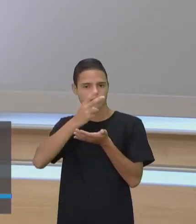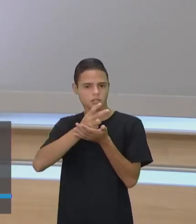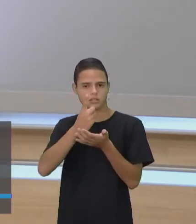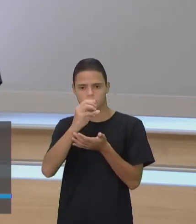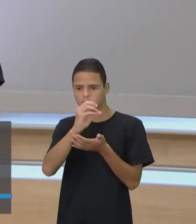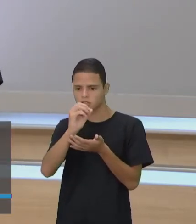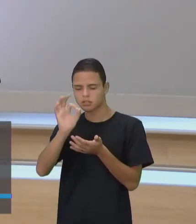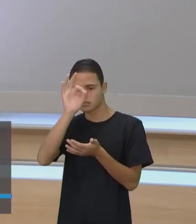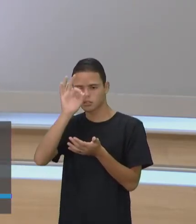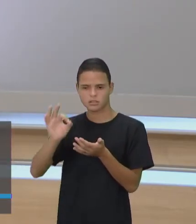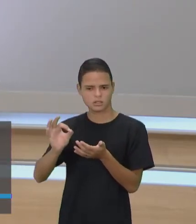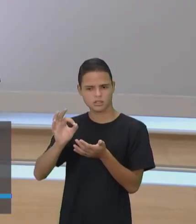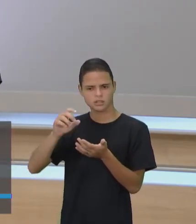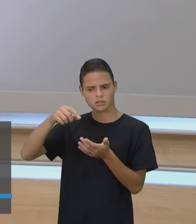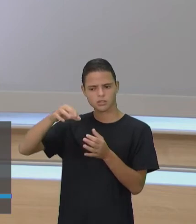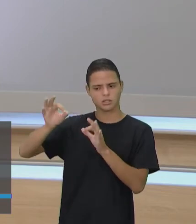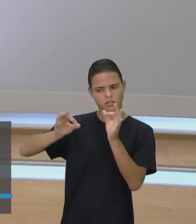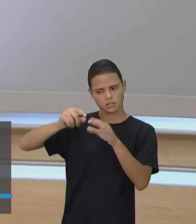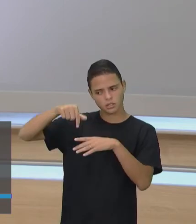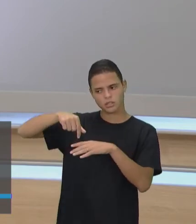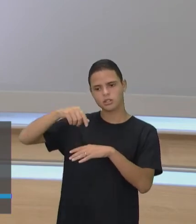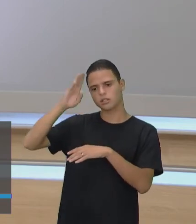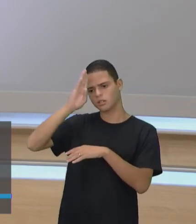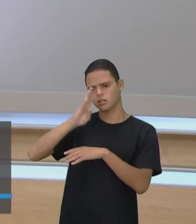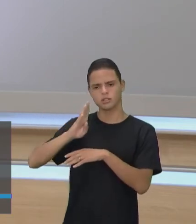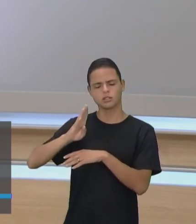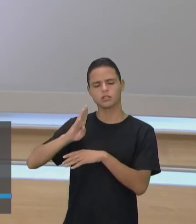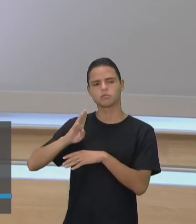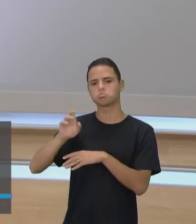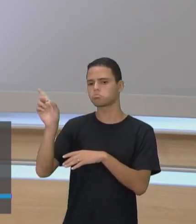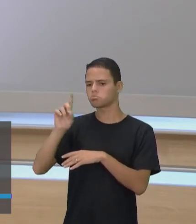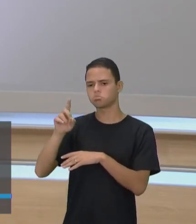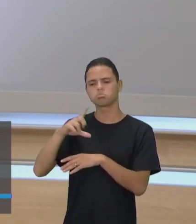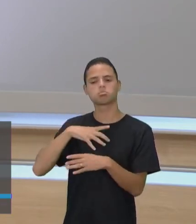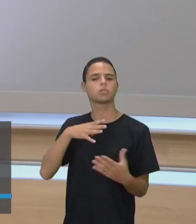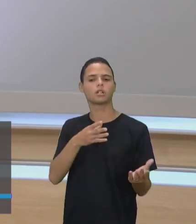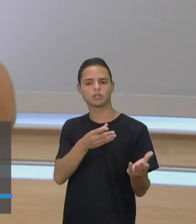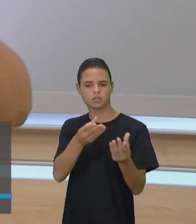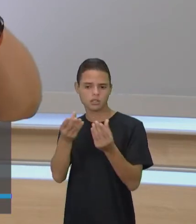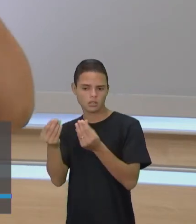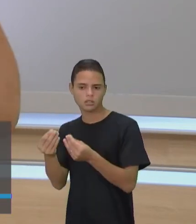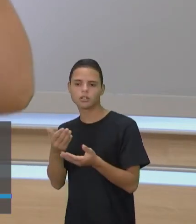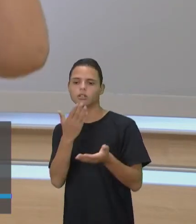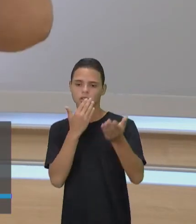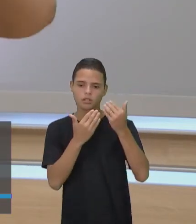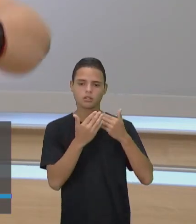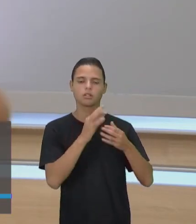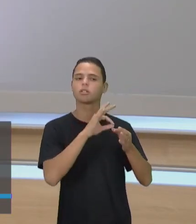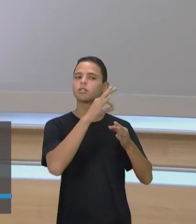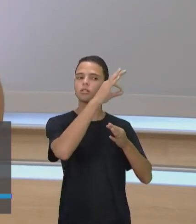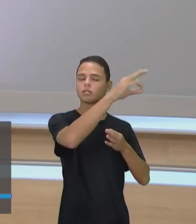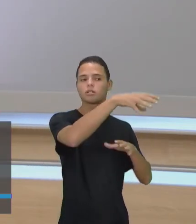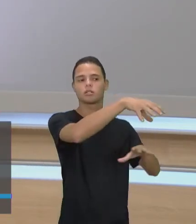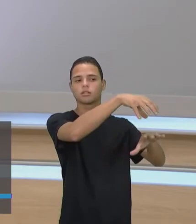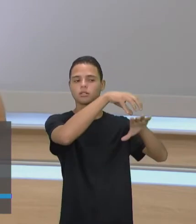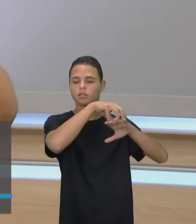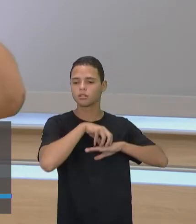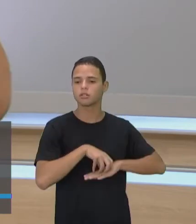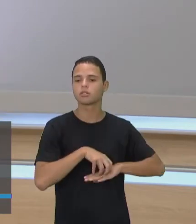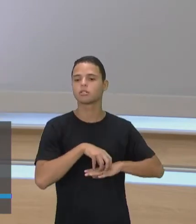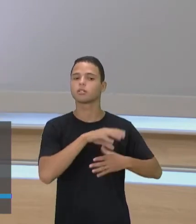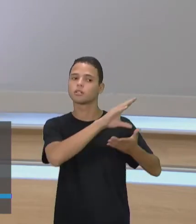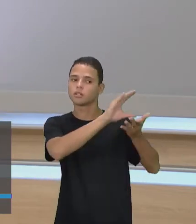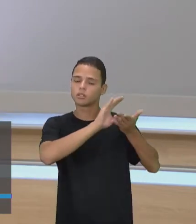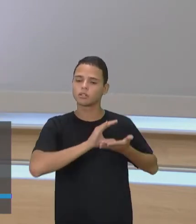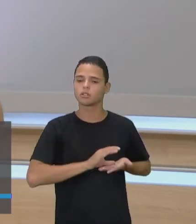100% brasileiro. A gente consome muito produto de exportação e vice-versa. E aí, se essas colheitas, esses plantios não estão acontecendo como